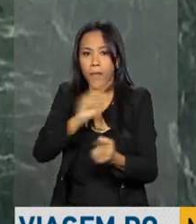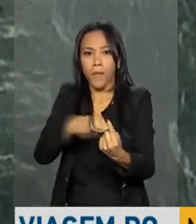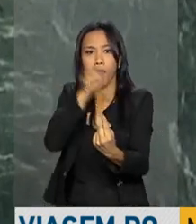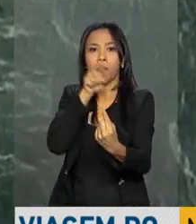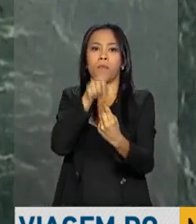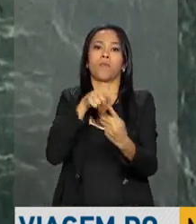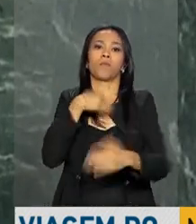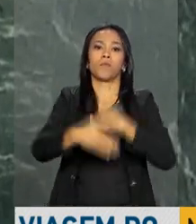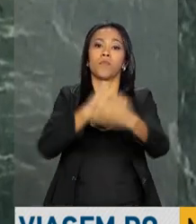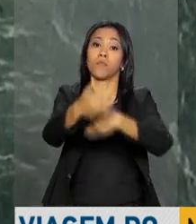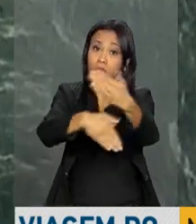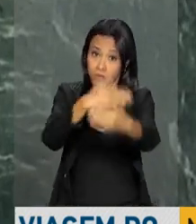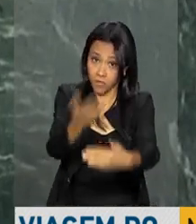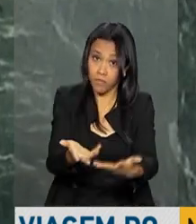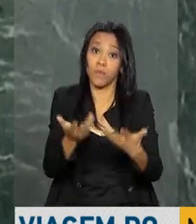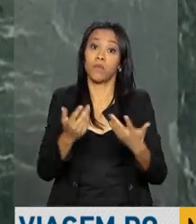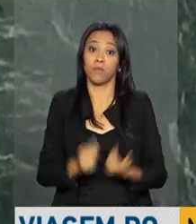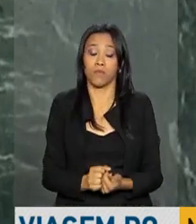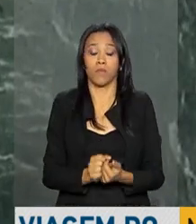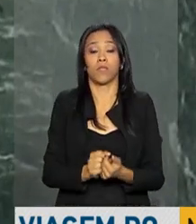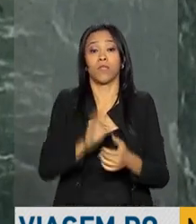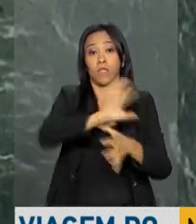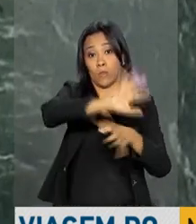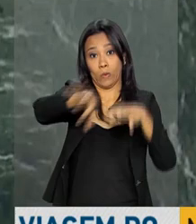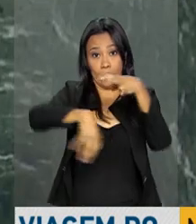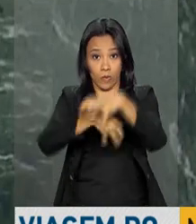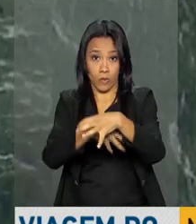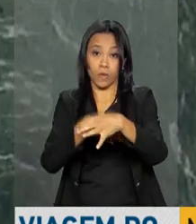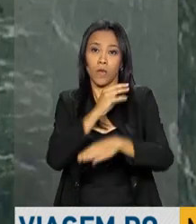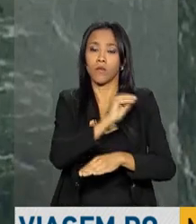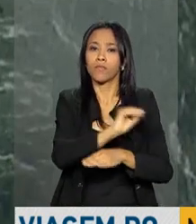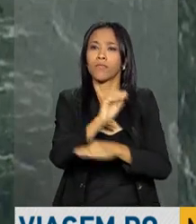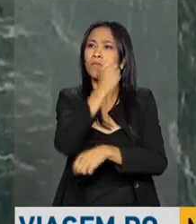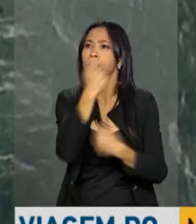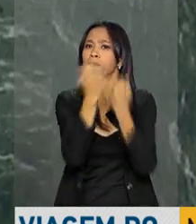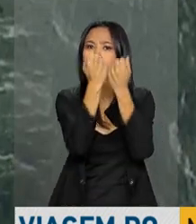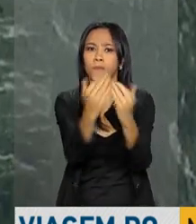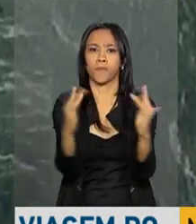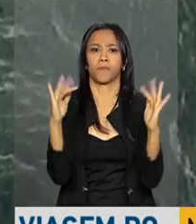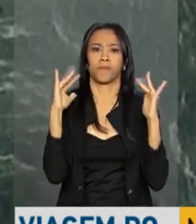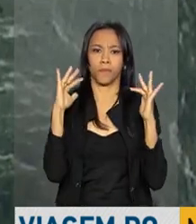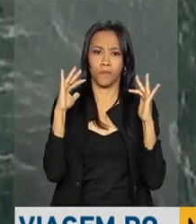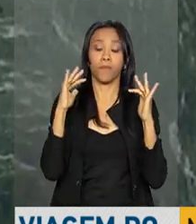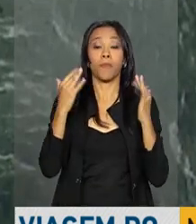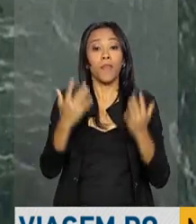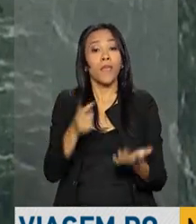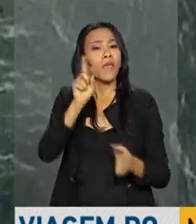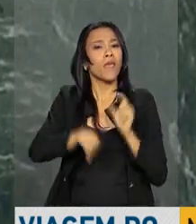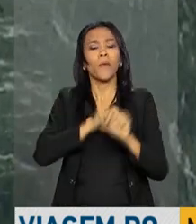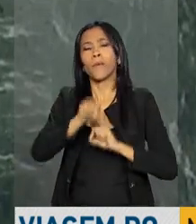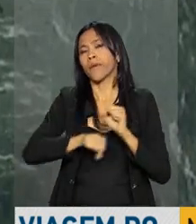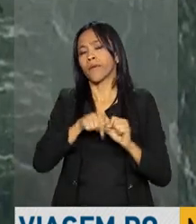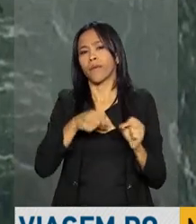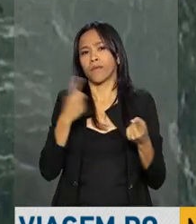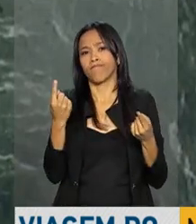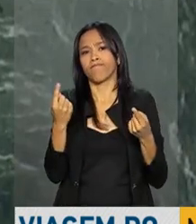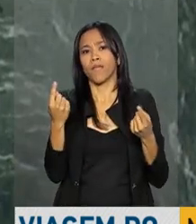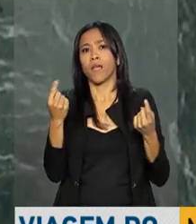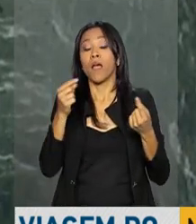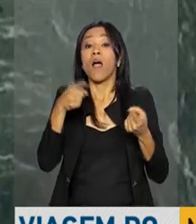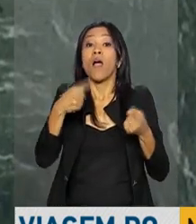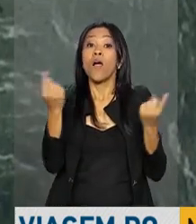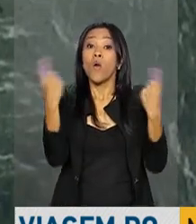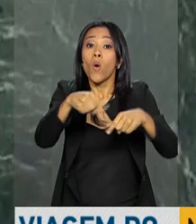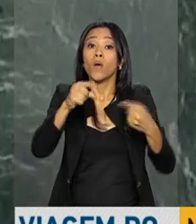desenvolvimento sustentável. Contribuição que necessariamente inclui o combate à mudança do